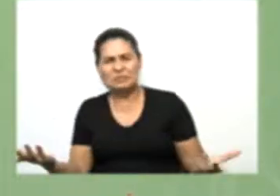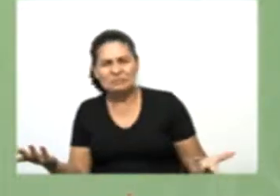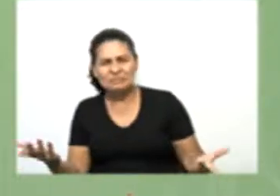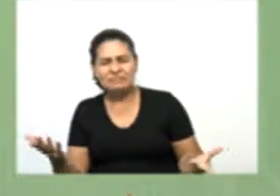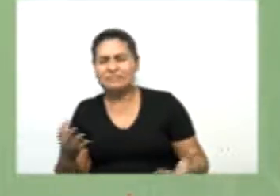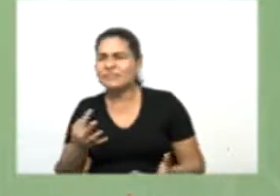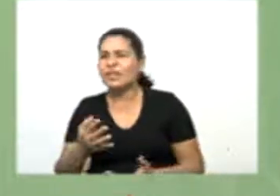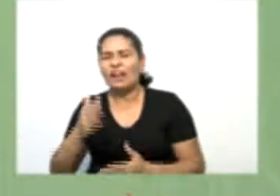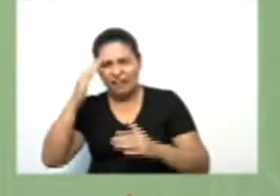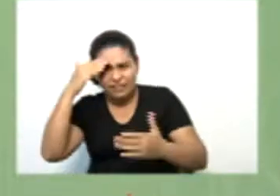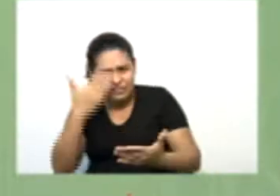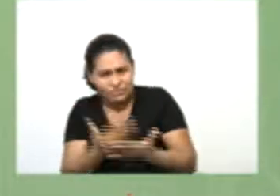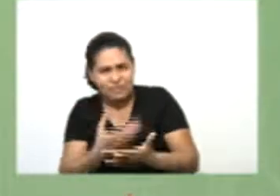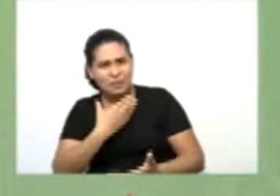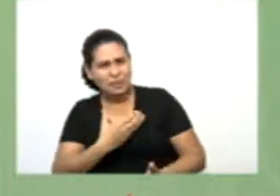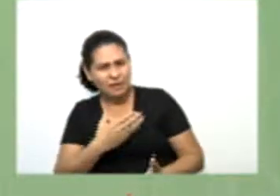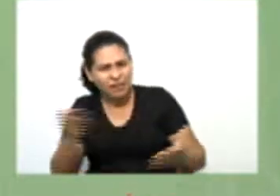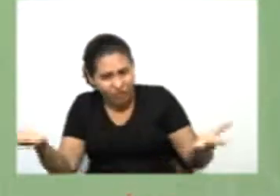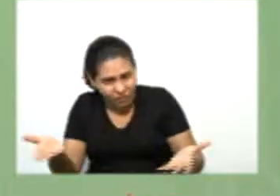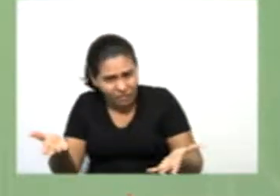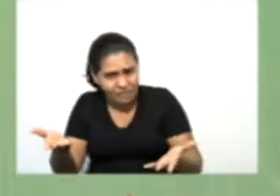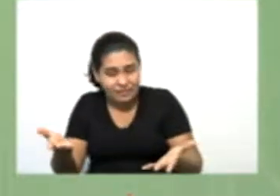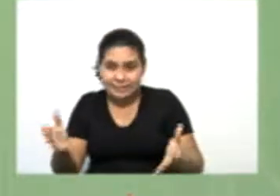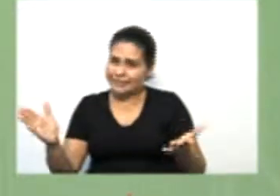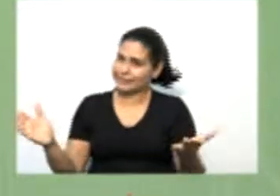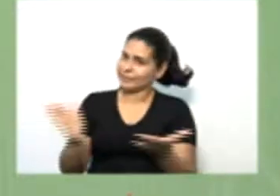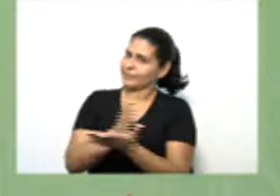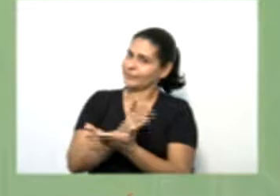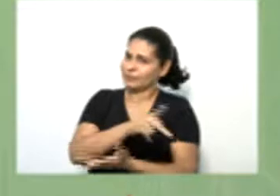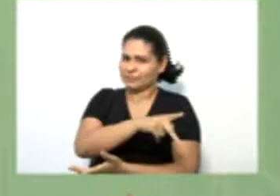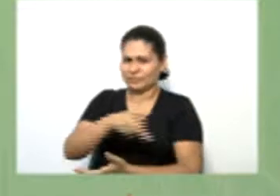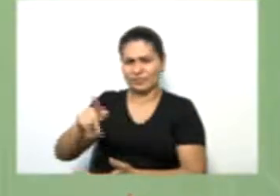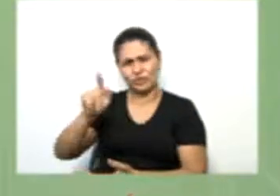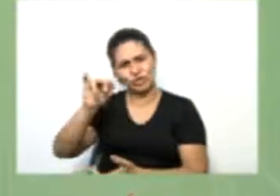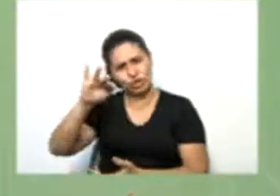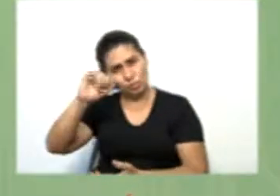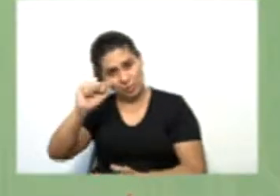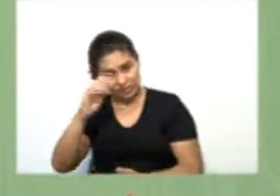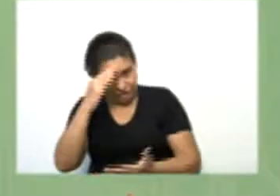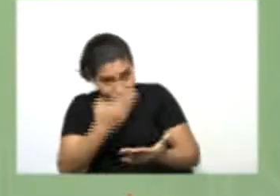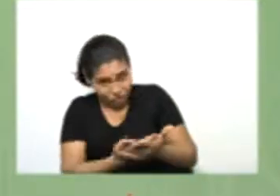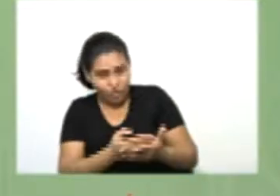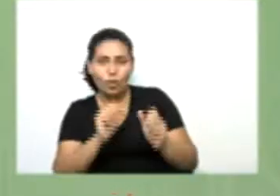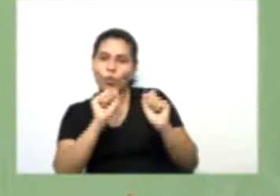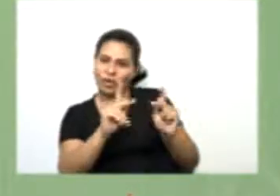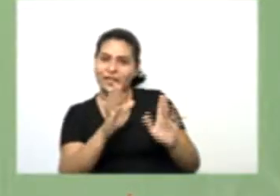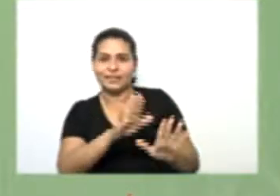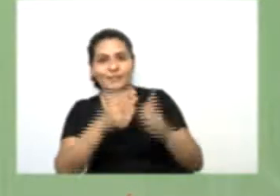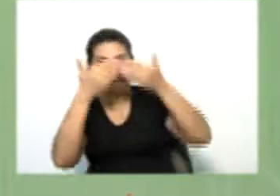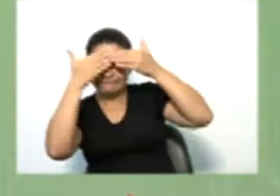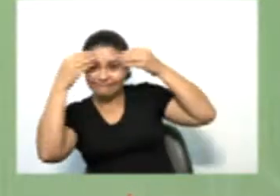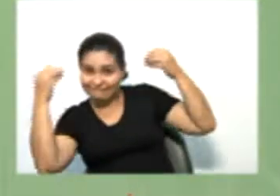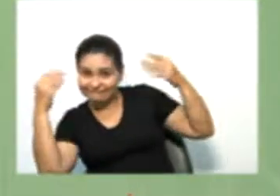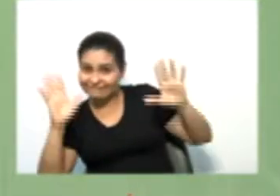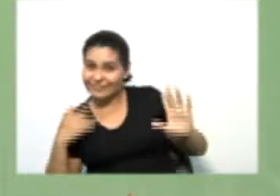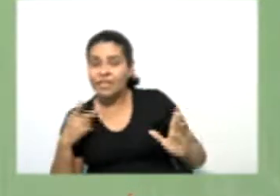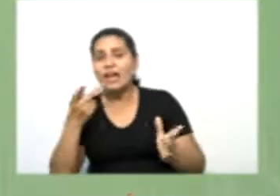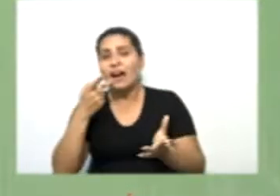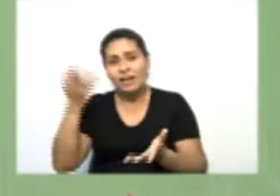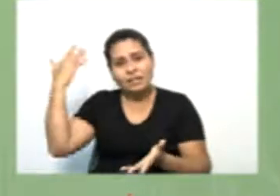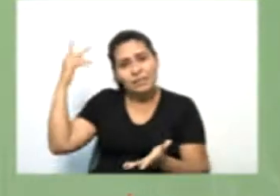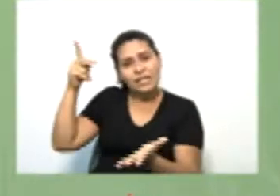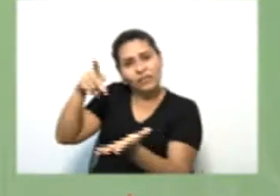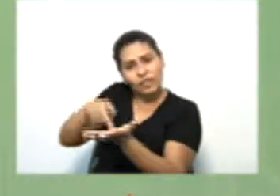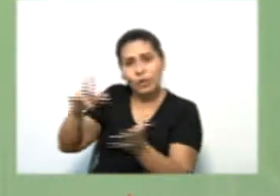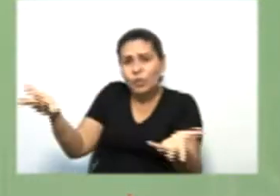alguém acredita em Papai Noel aí ainda? Ô, professor Gilberto? Pois é, se acredita, tudo bem, faz de conta que eu não falei isso. Pois é, Papai Noel era uma verdade